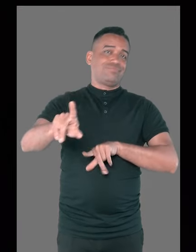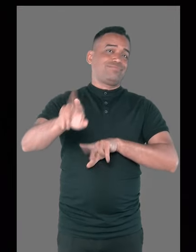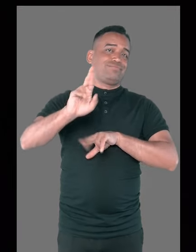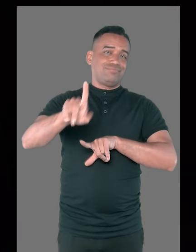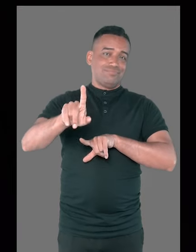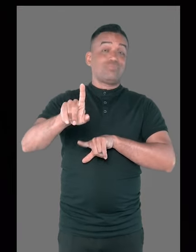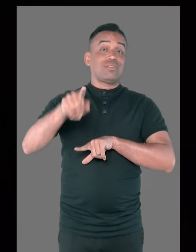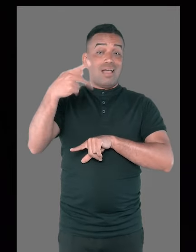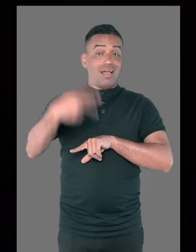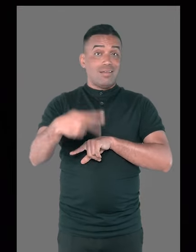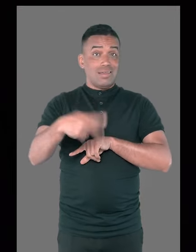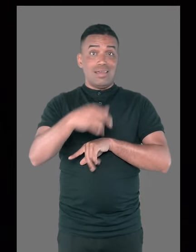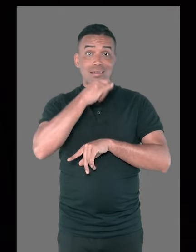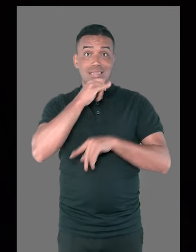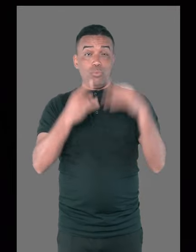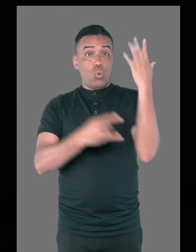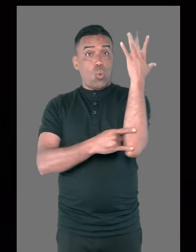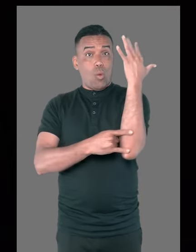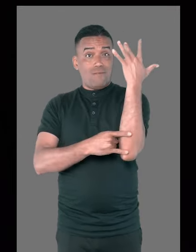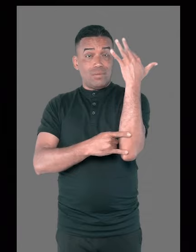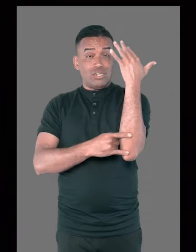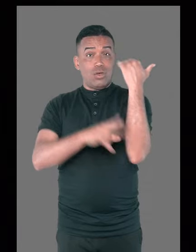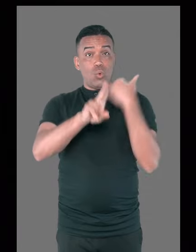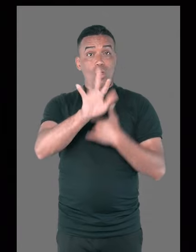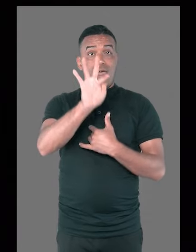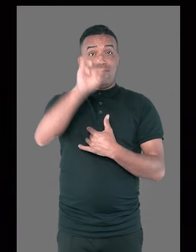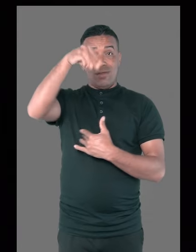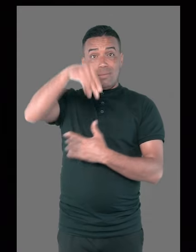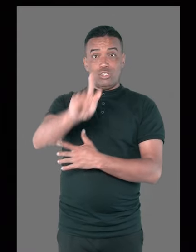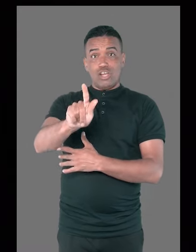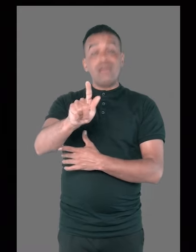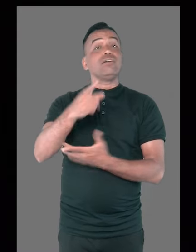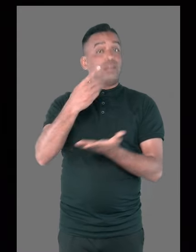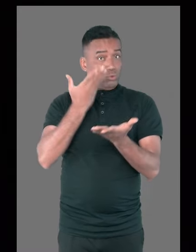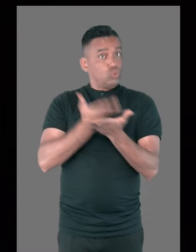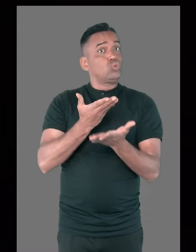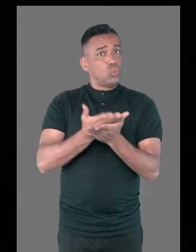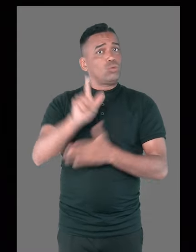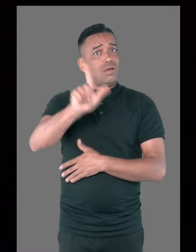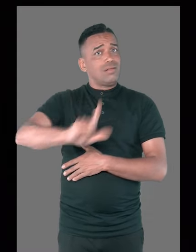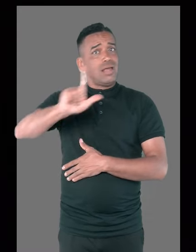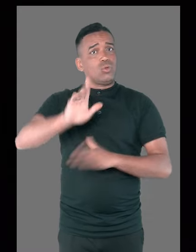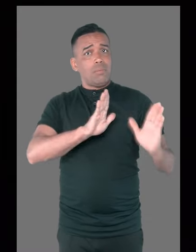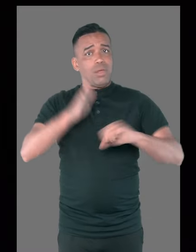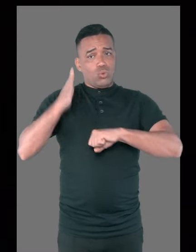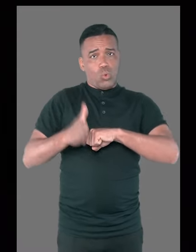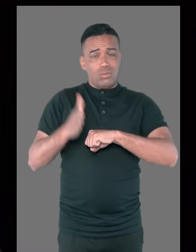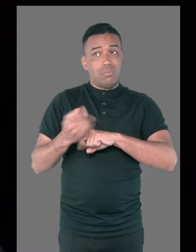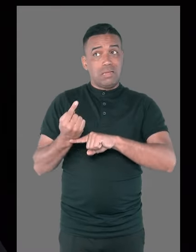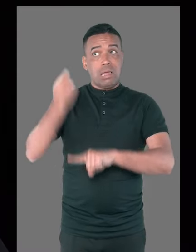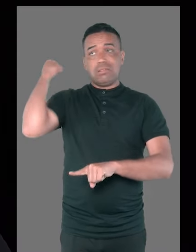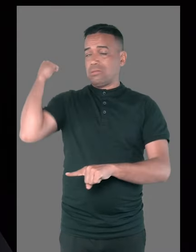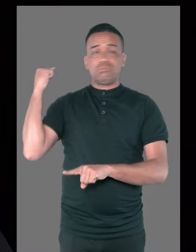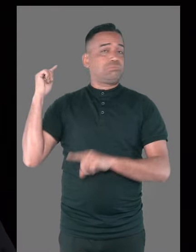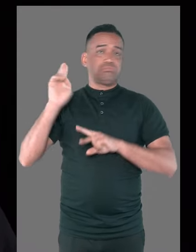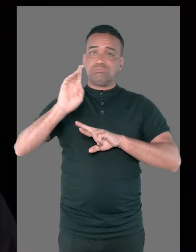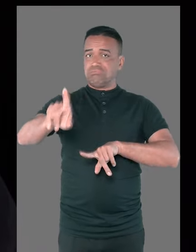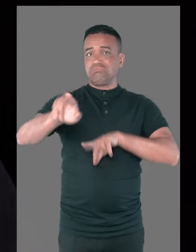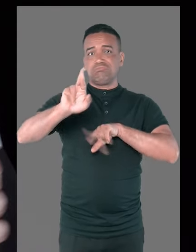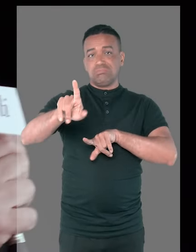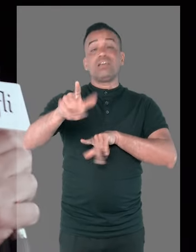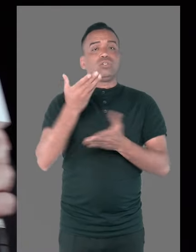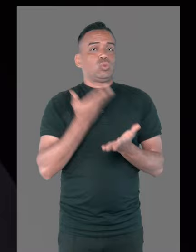na UFMG, por exemplo, é um lugar onde se estuda literatura contemporânea, né? Mas tempos atrás não era assim. E os